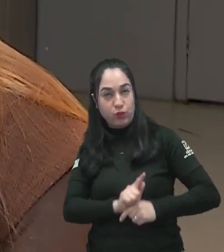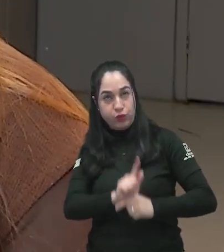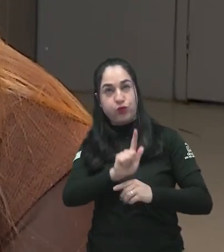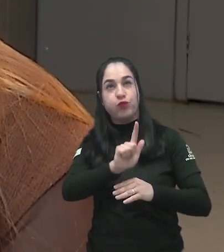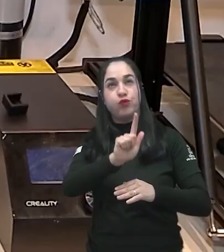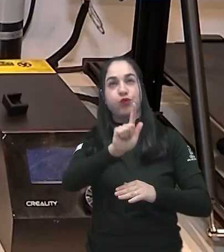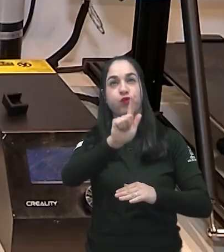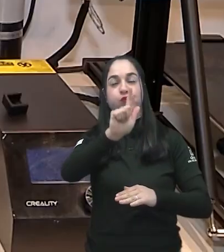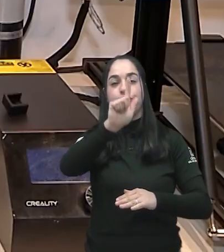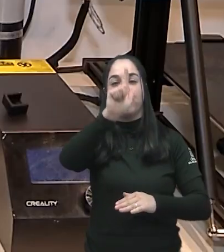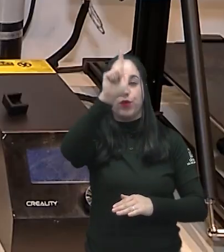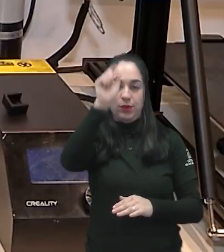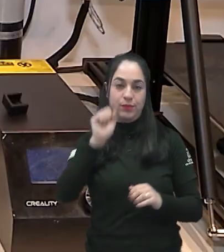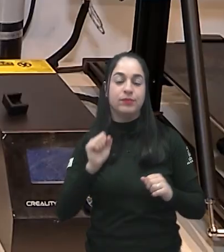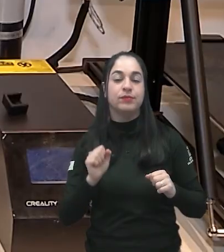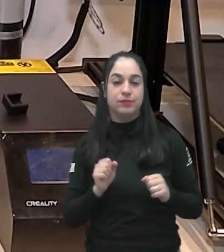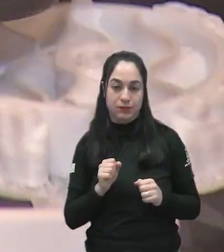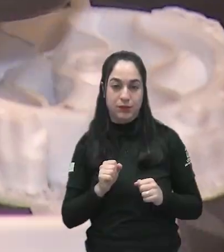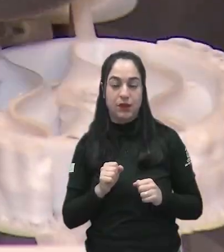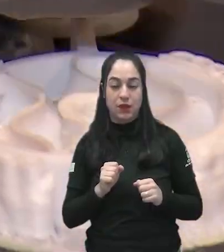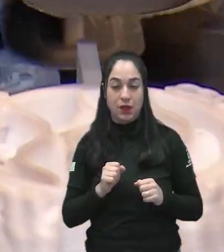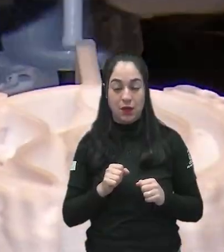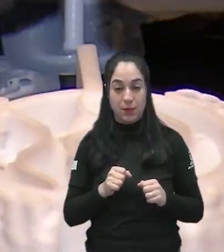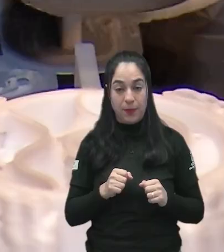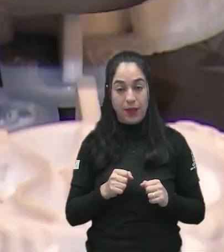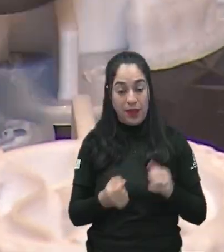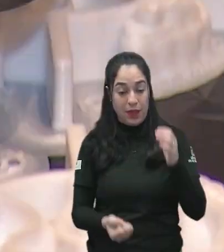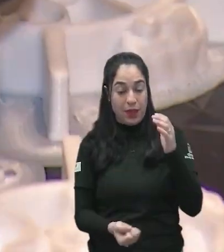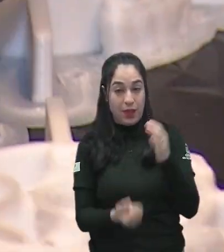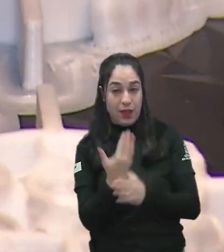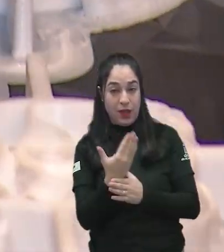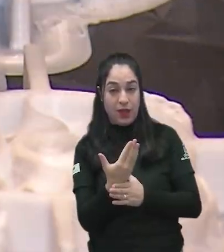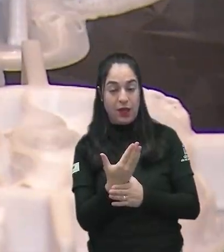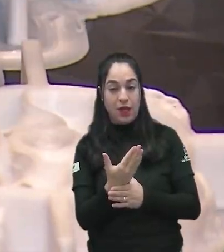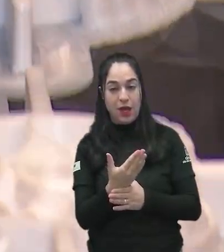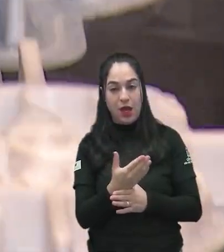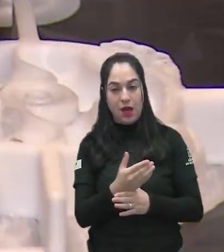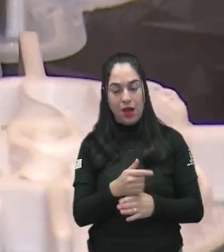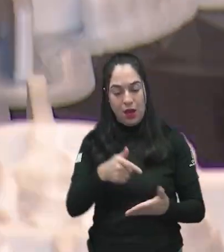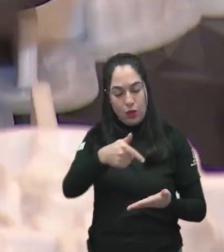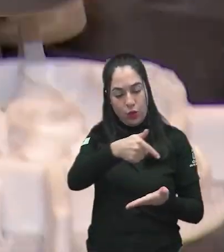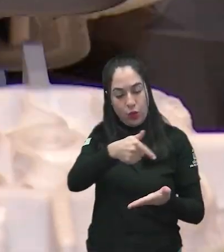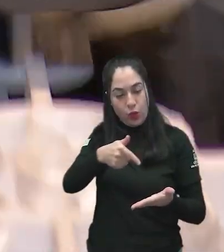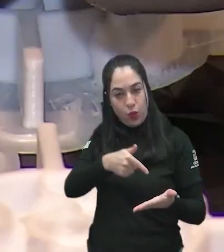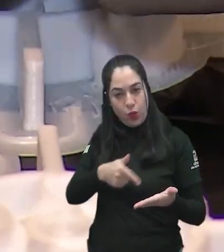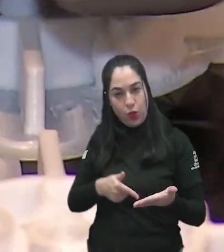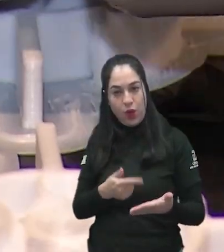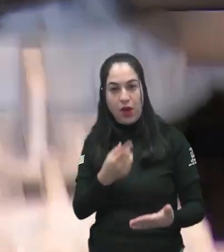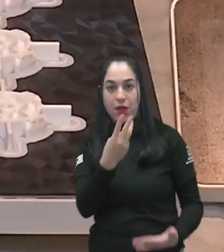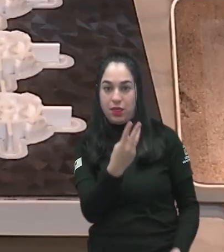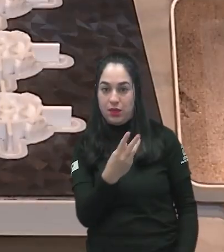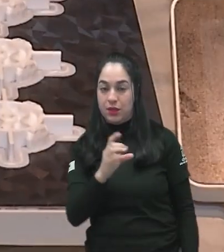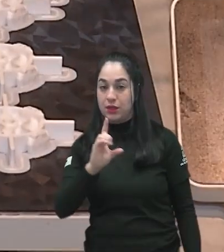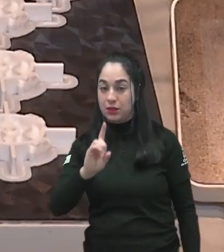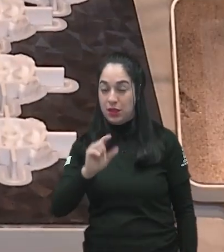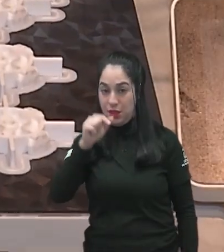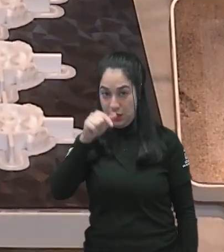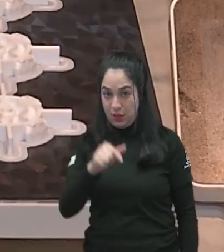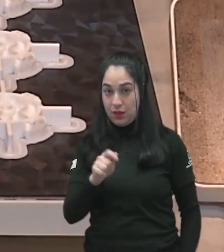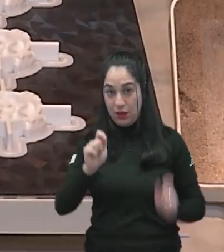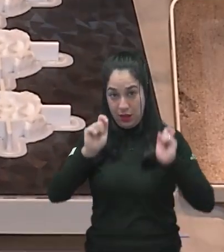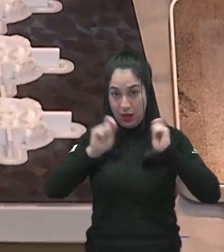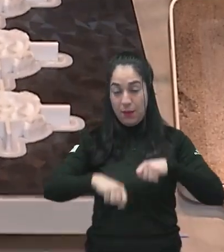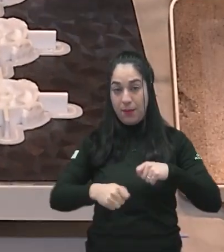propulsão desse foguete. Na bancada de trabalho, o serviço de produção de peças em 3D para o foguete não para. A